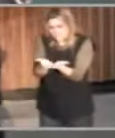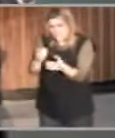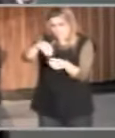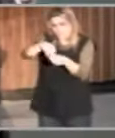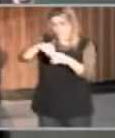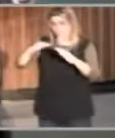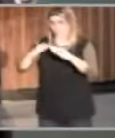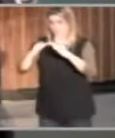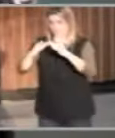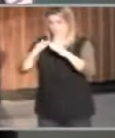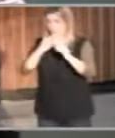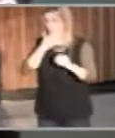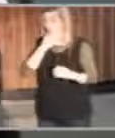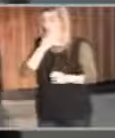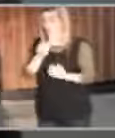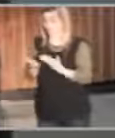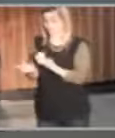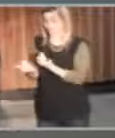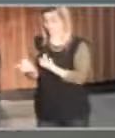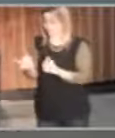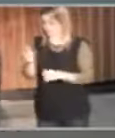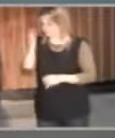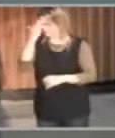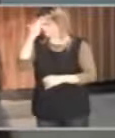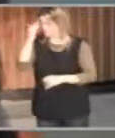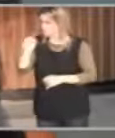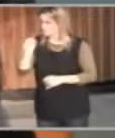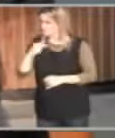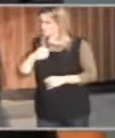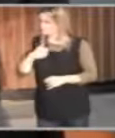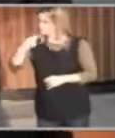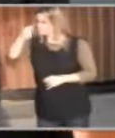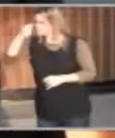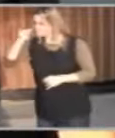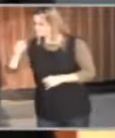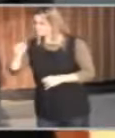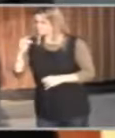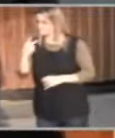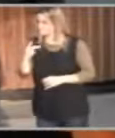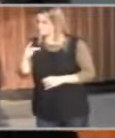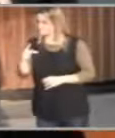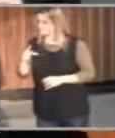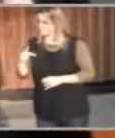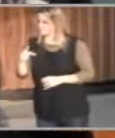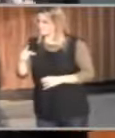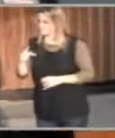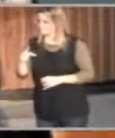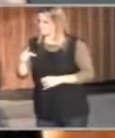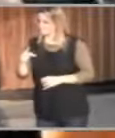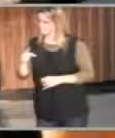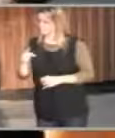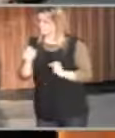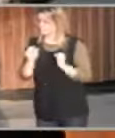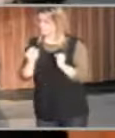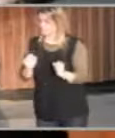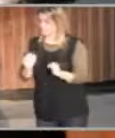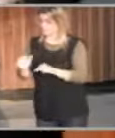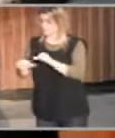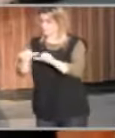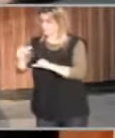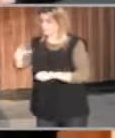casa e sabe qual é a bênção que eu vejo é que a sua paixão querido pode transformar a tua